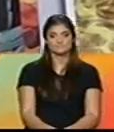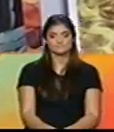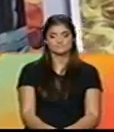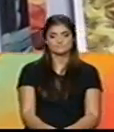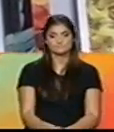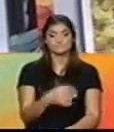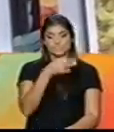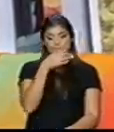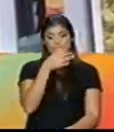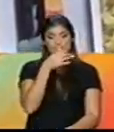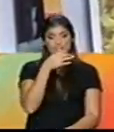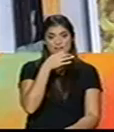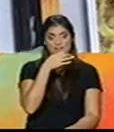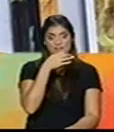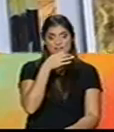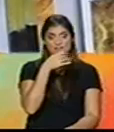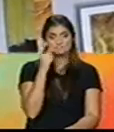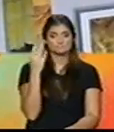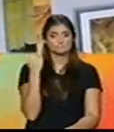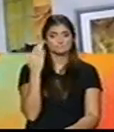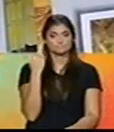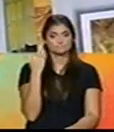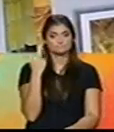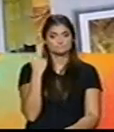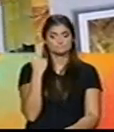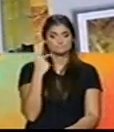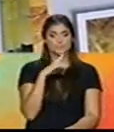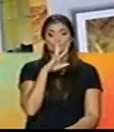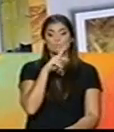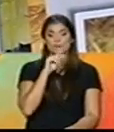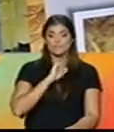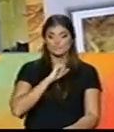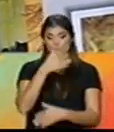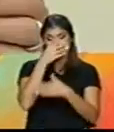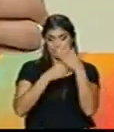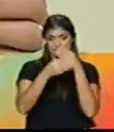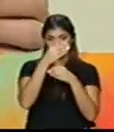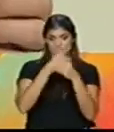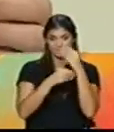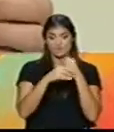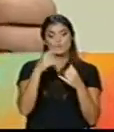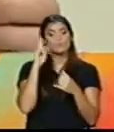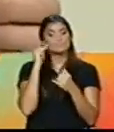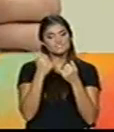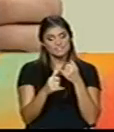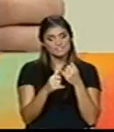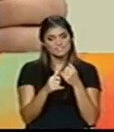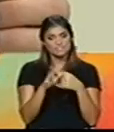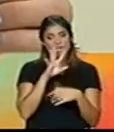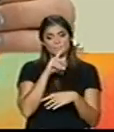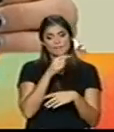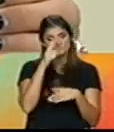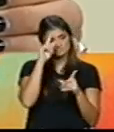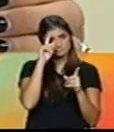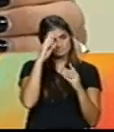Como eu estava a falar dos saberes, também não, é claro que foi com a minha mãe, que eu tudo aprendi, não é? Com as tias, a minha mãe foi a minha